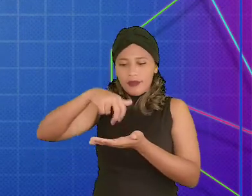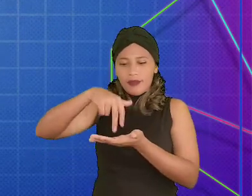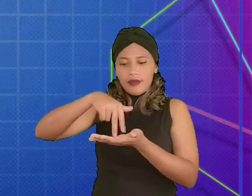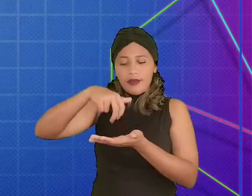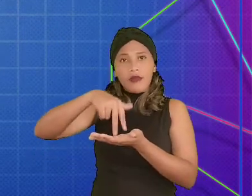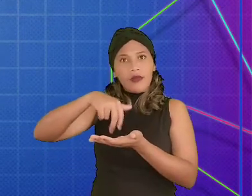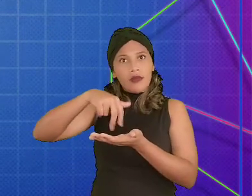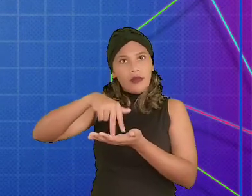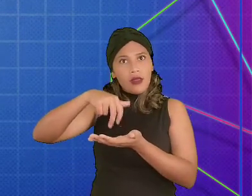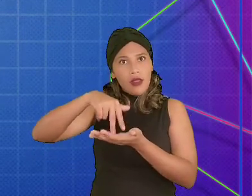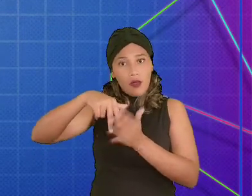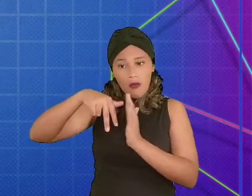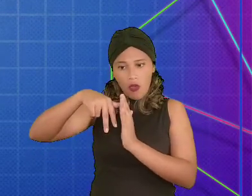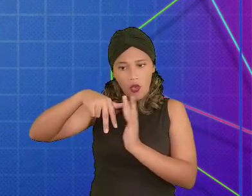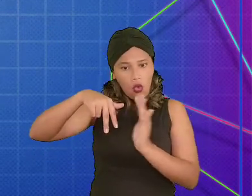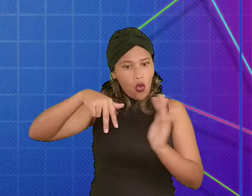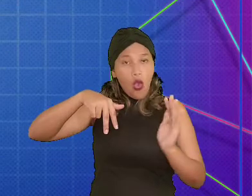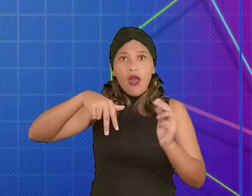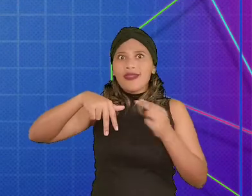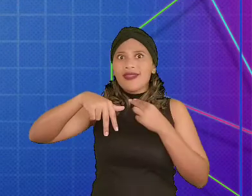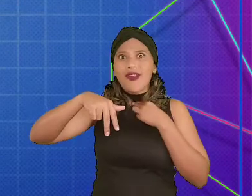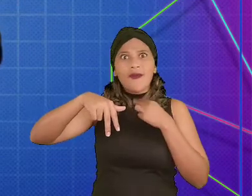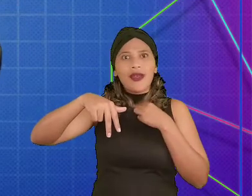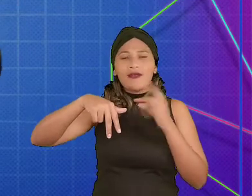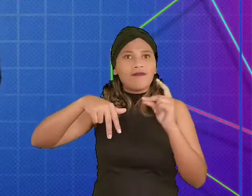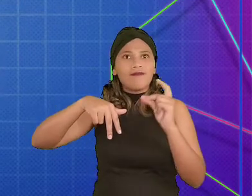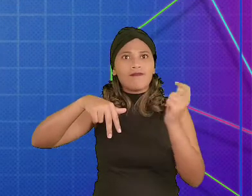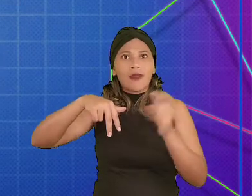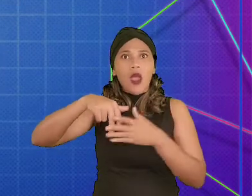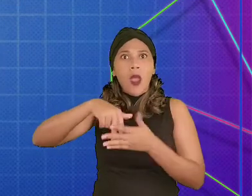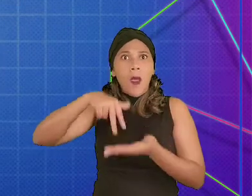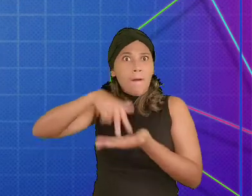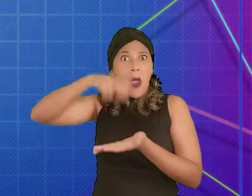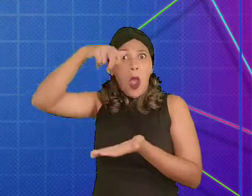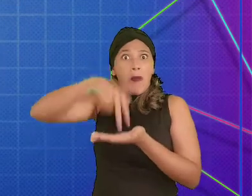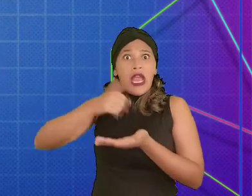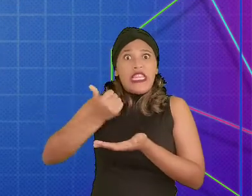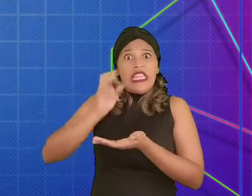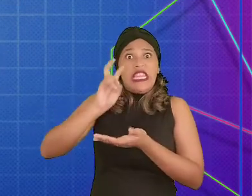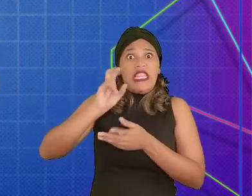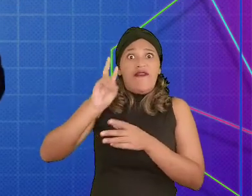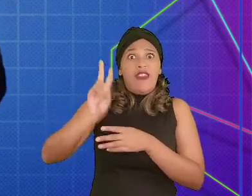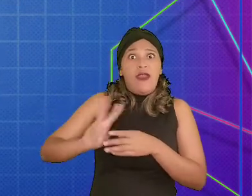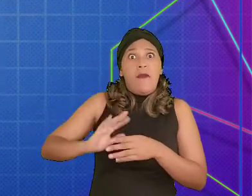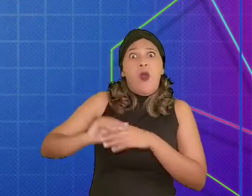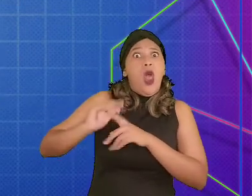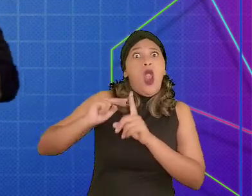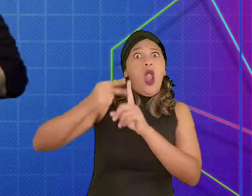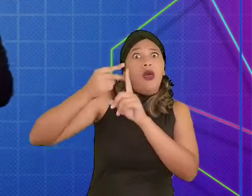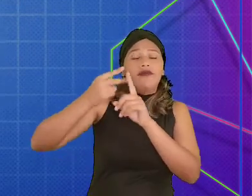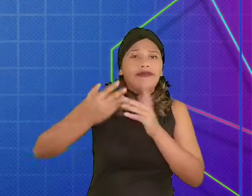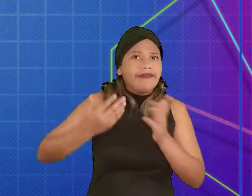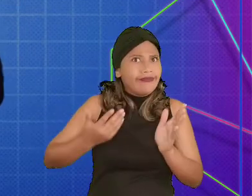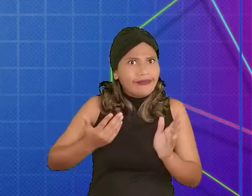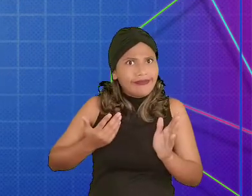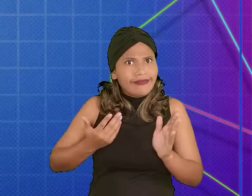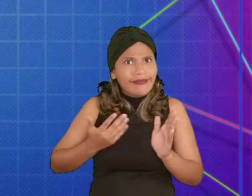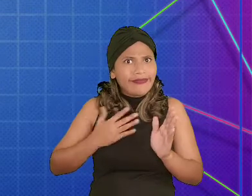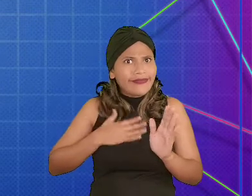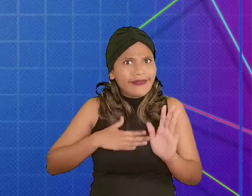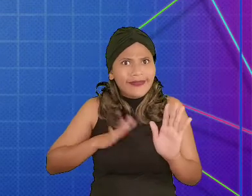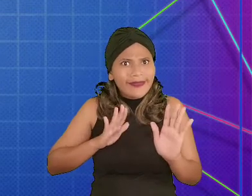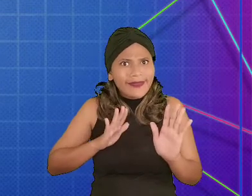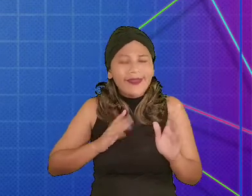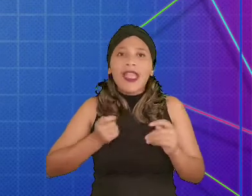quadrados durante todo o percurso do jogo, então ele não pode do nada saltar 15 quadrados. Você tem que pensar que desde o início do